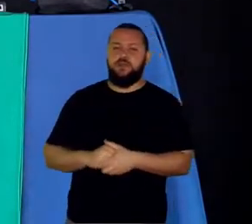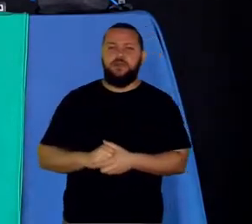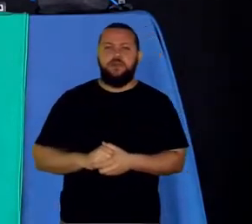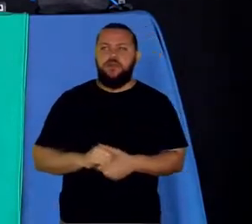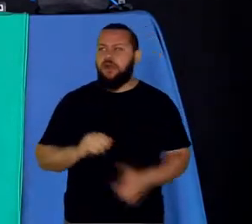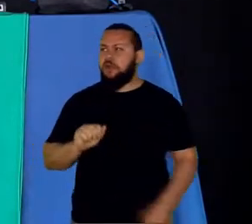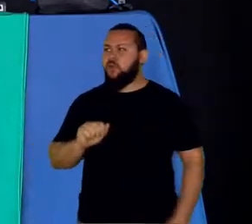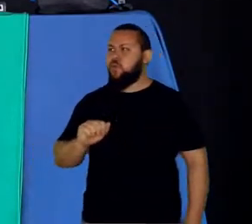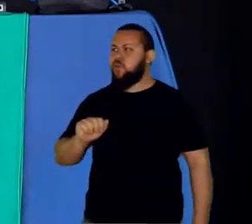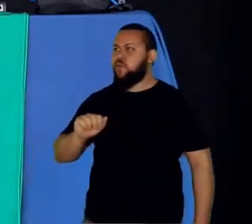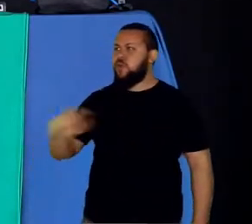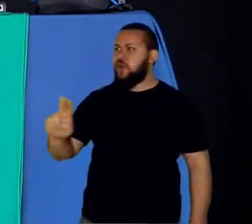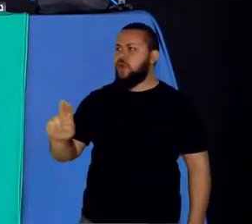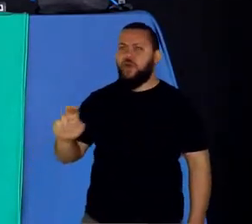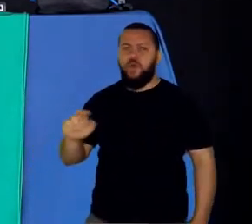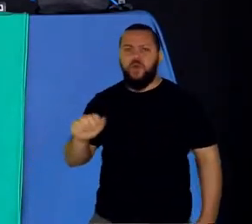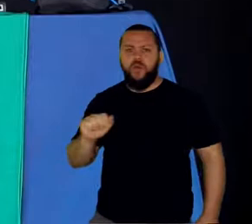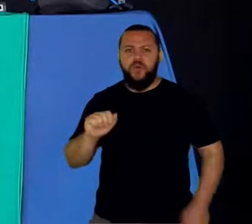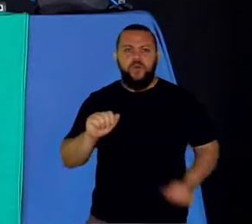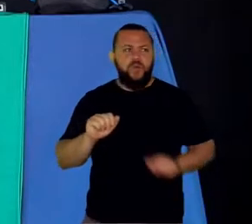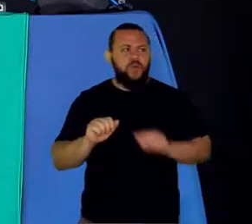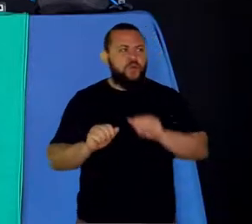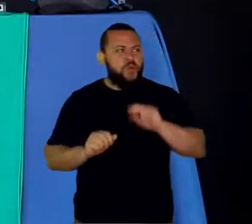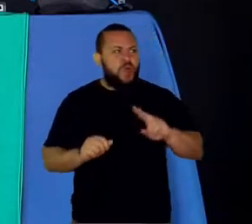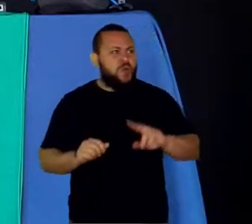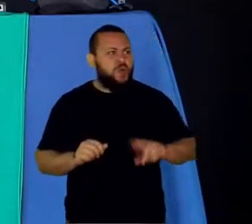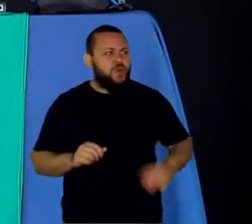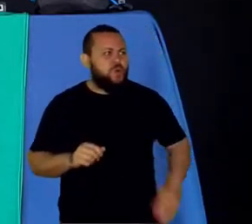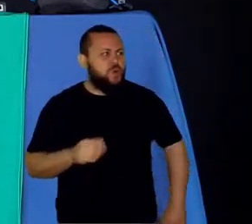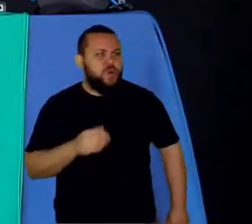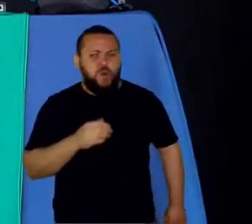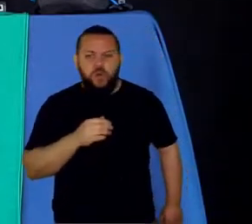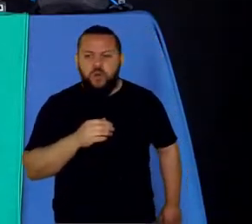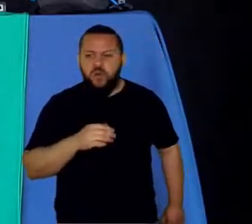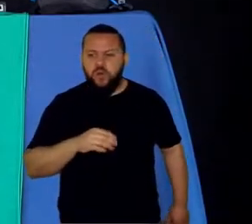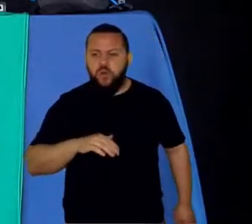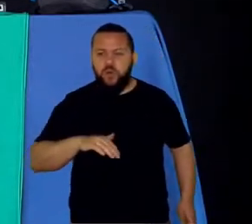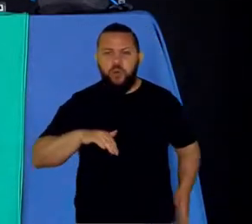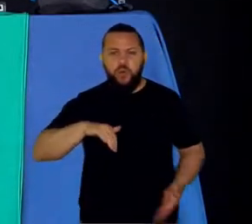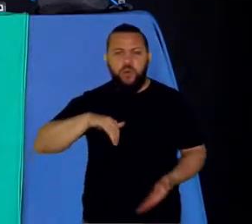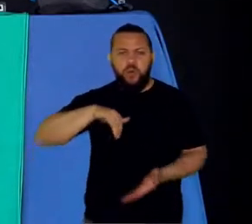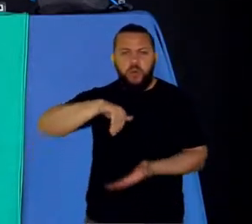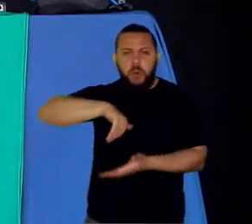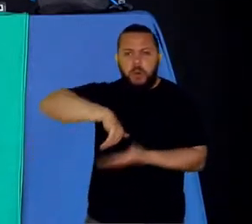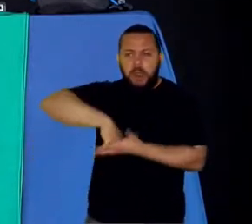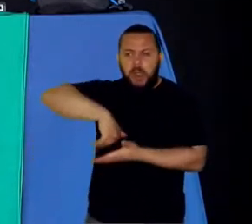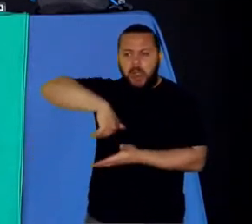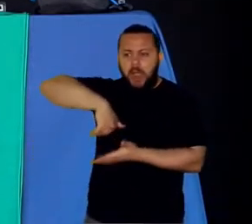Oh!